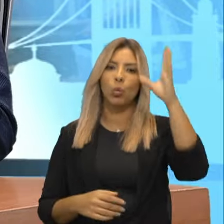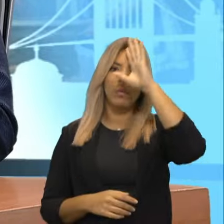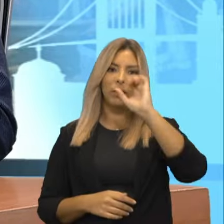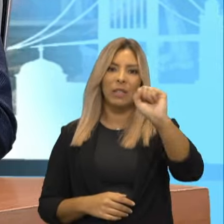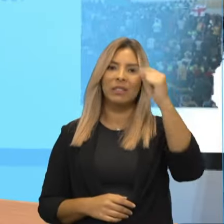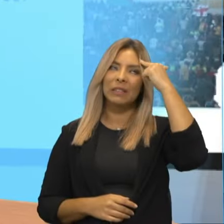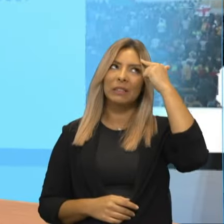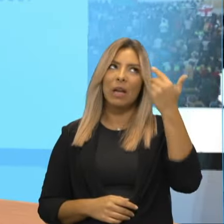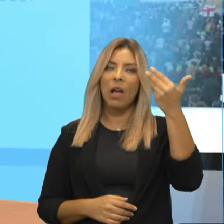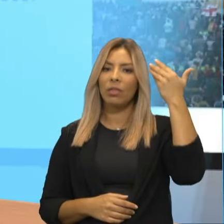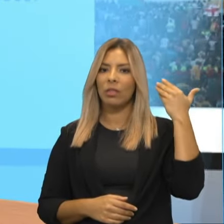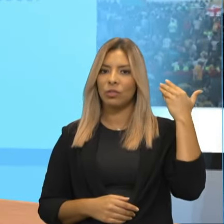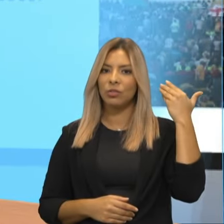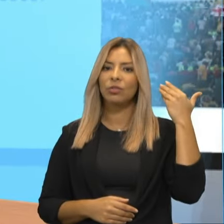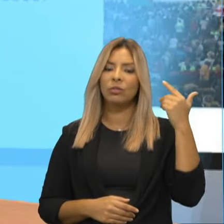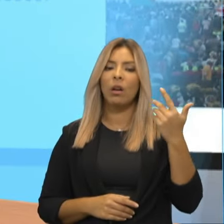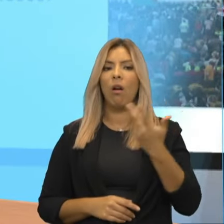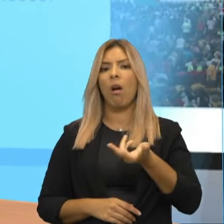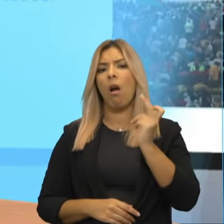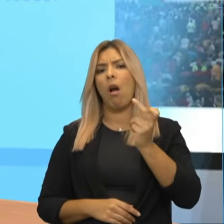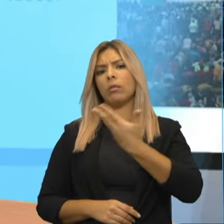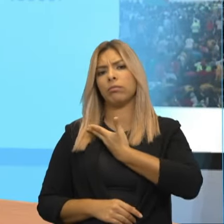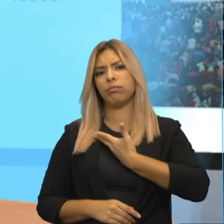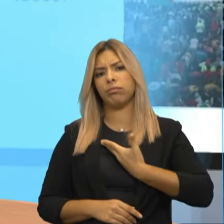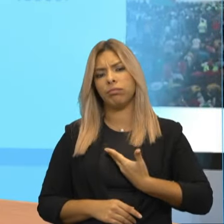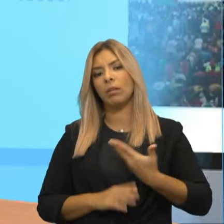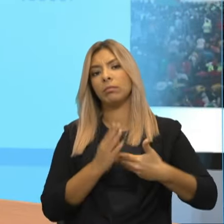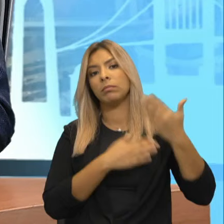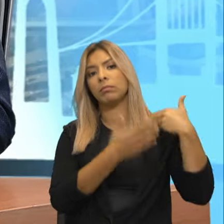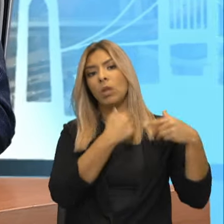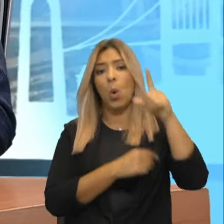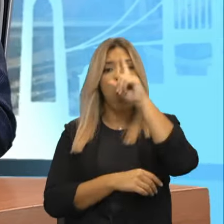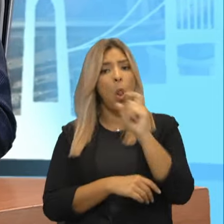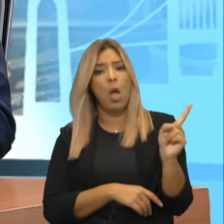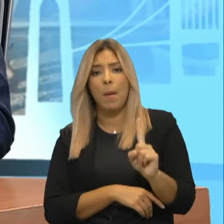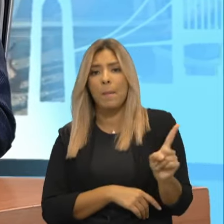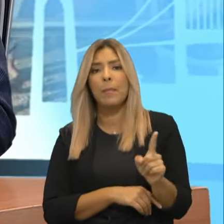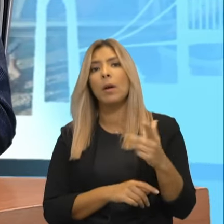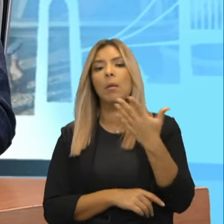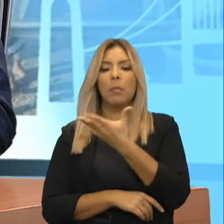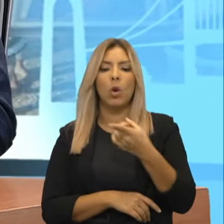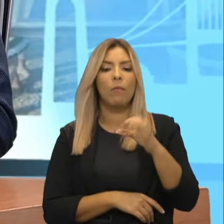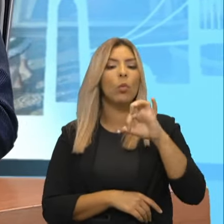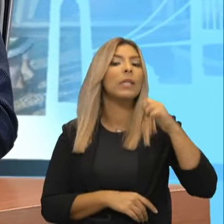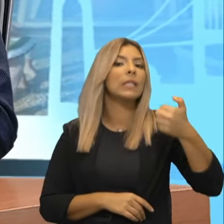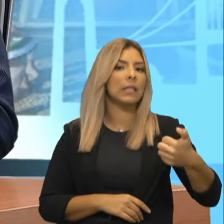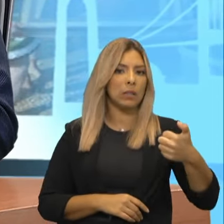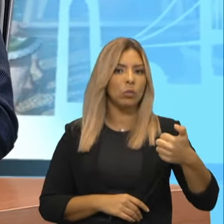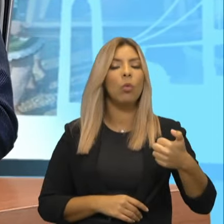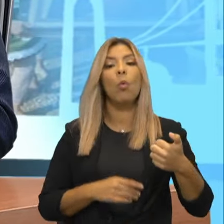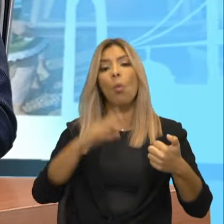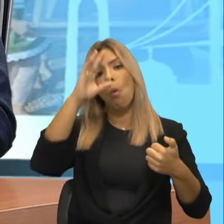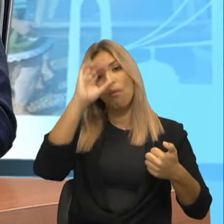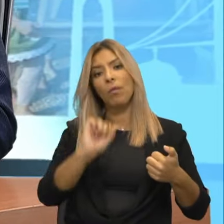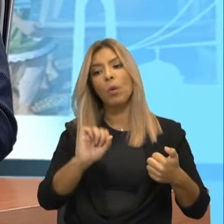naquilo que aconteceu há muitos anos, a maior parte das pessoas já não se lembra disso, em 1985, quando o primeiro governo de Cavaco